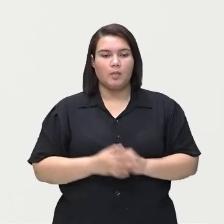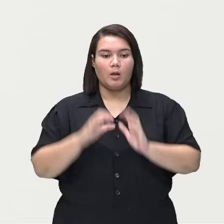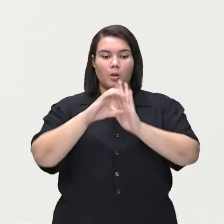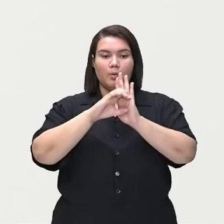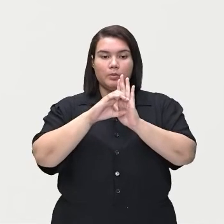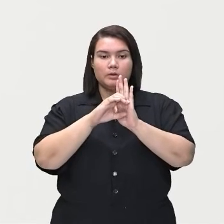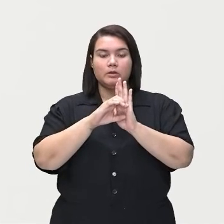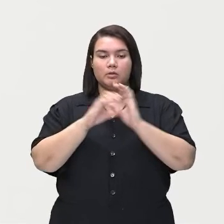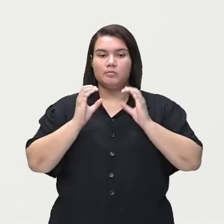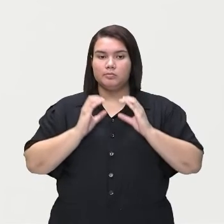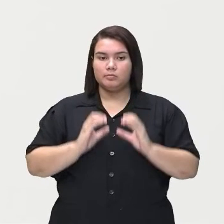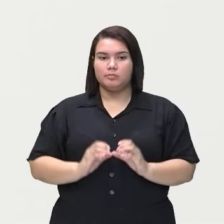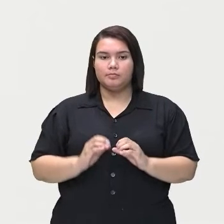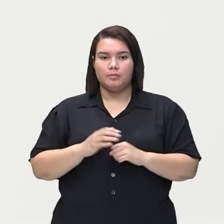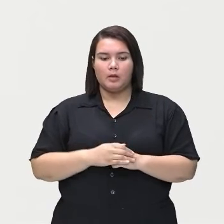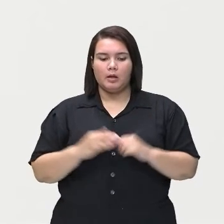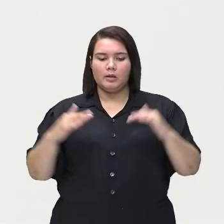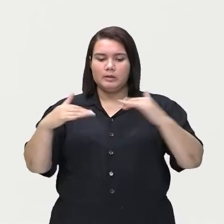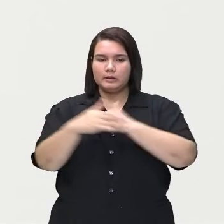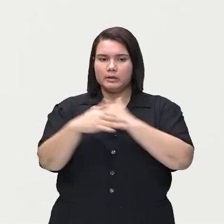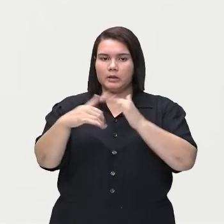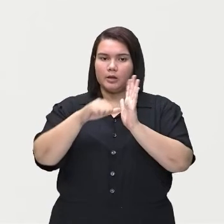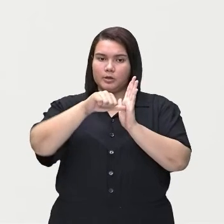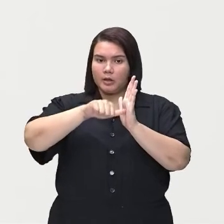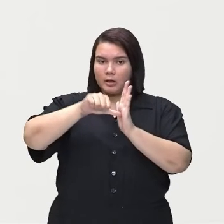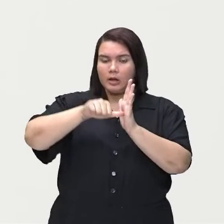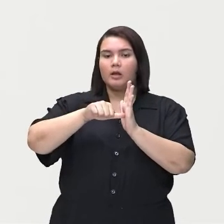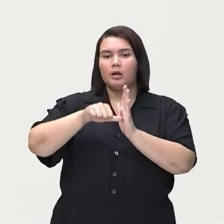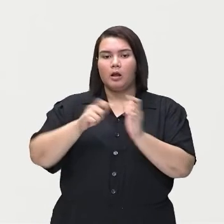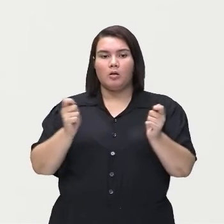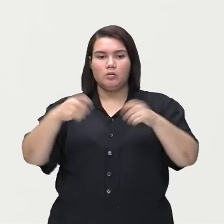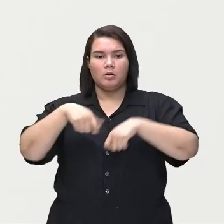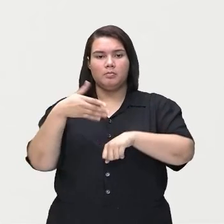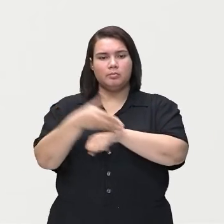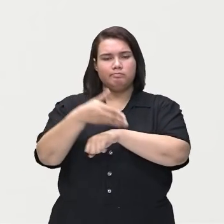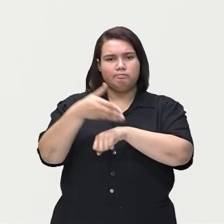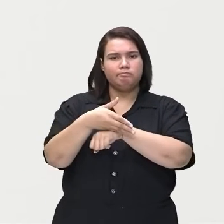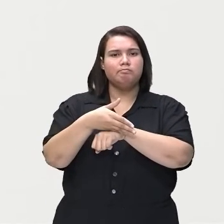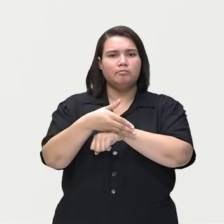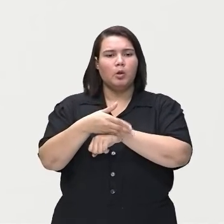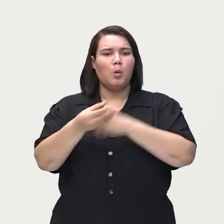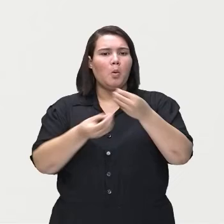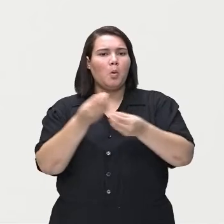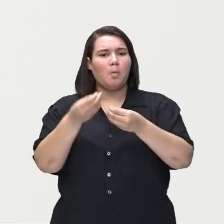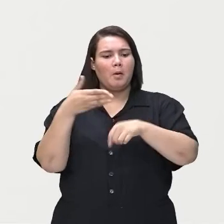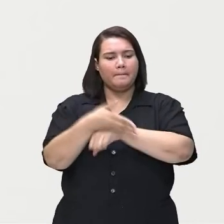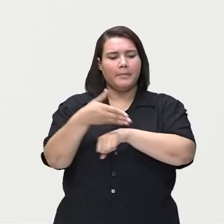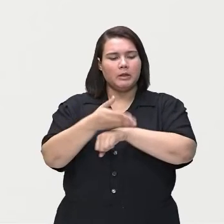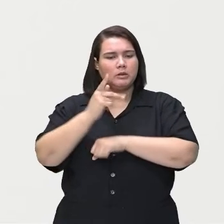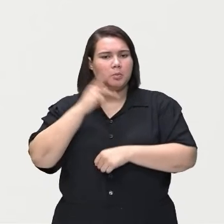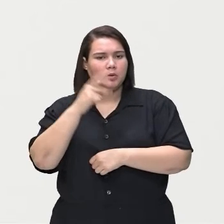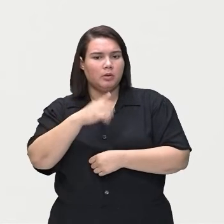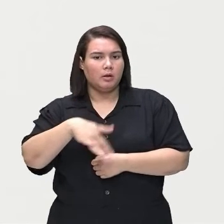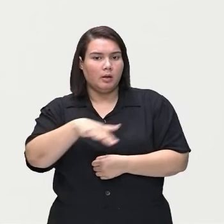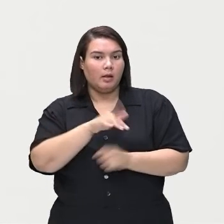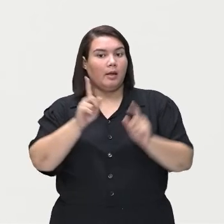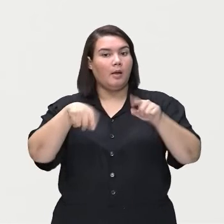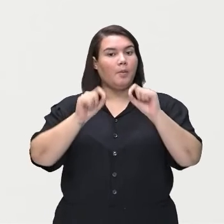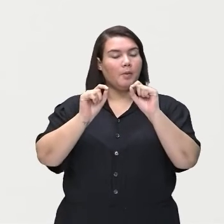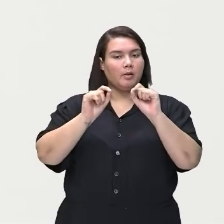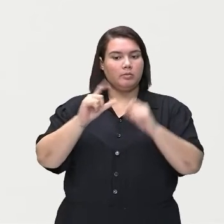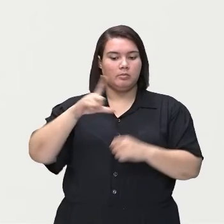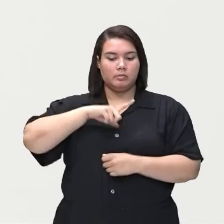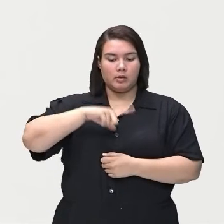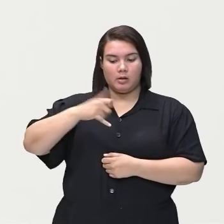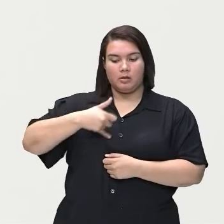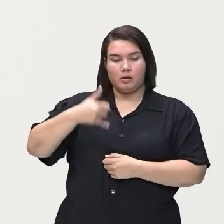conceito de cidadania. Na cidade de Atenas, a condição para participar da política era ter 20